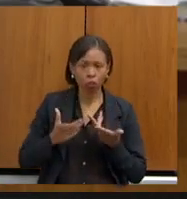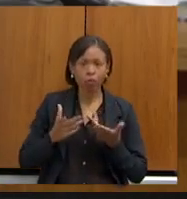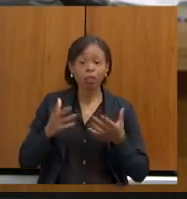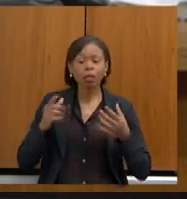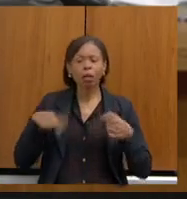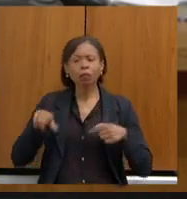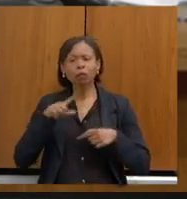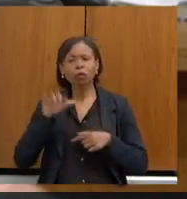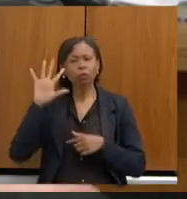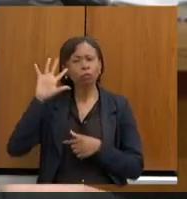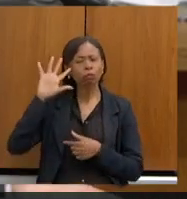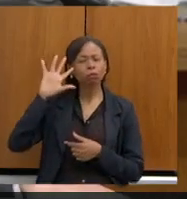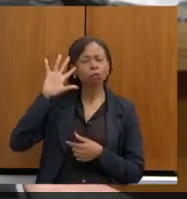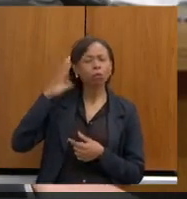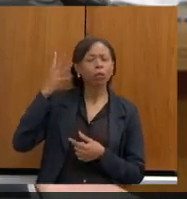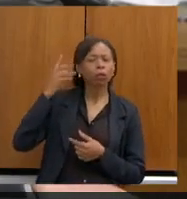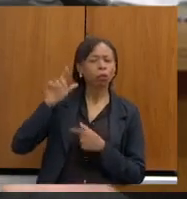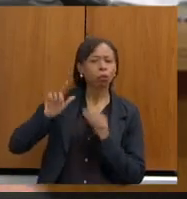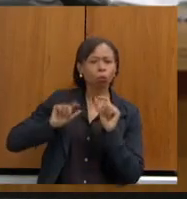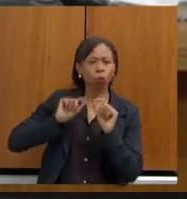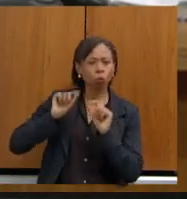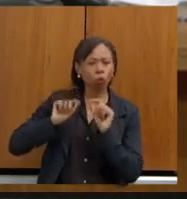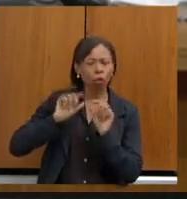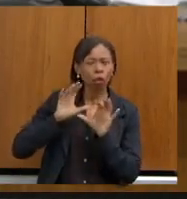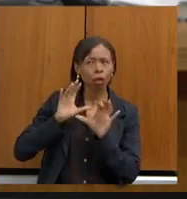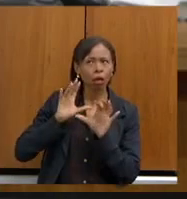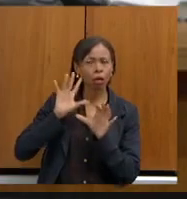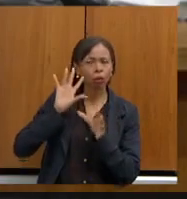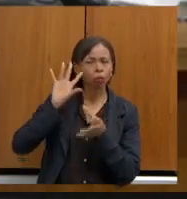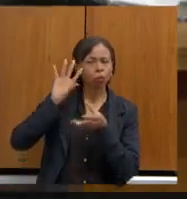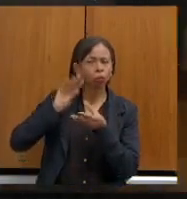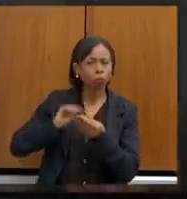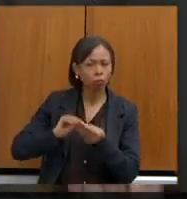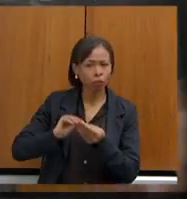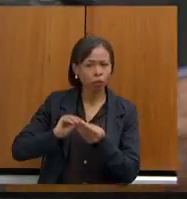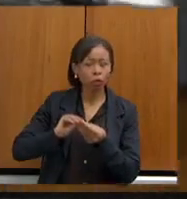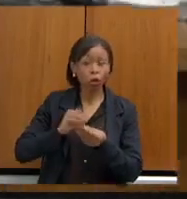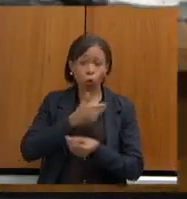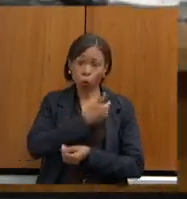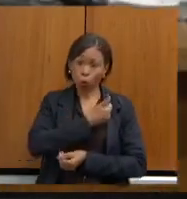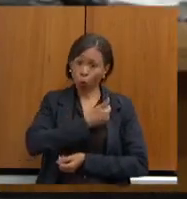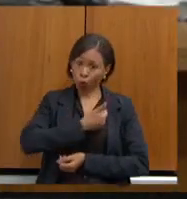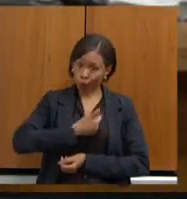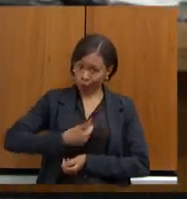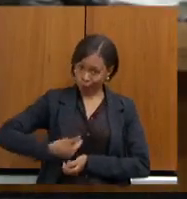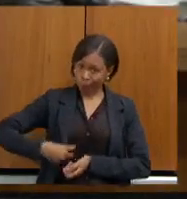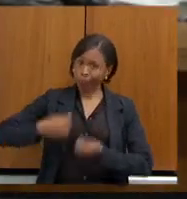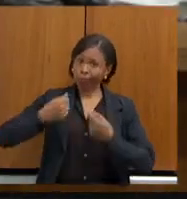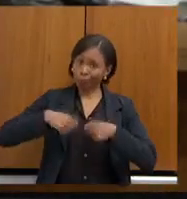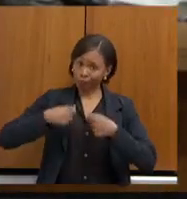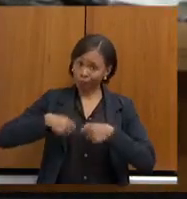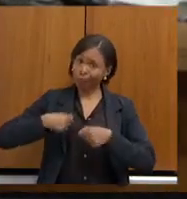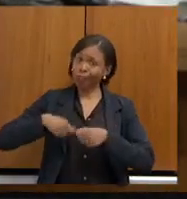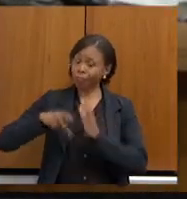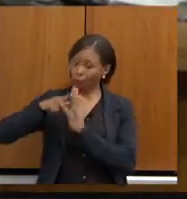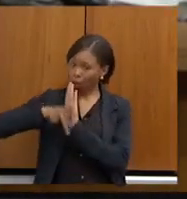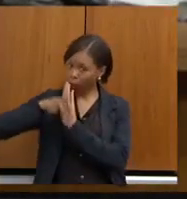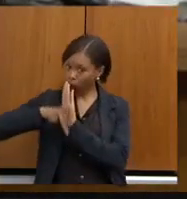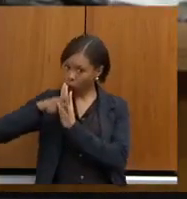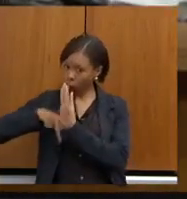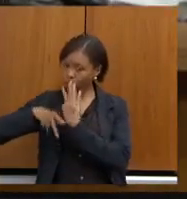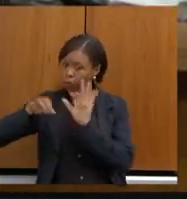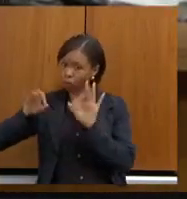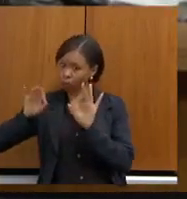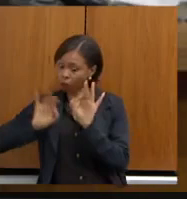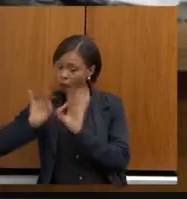de que o governo precisa mandar alguns projetos aqui para essa casa logo